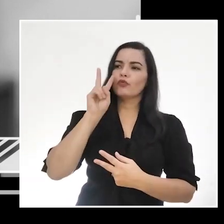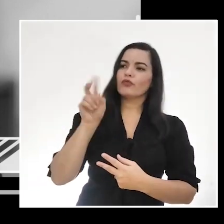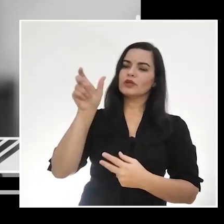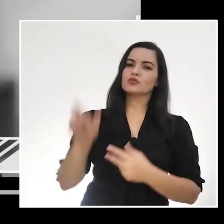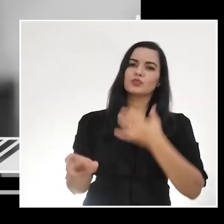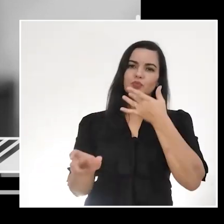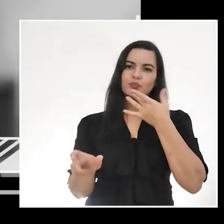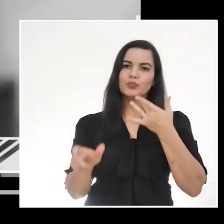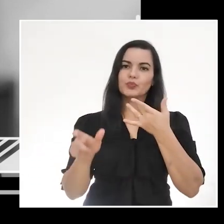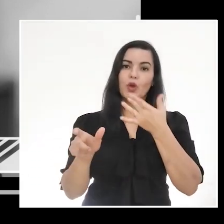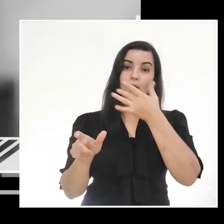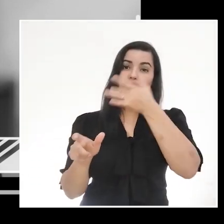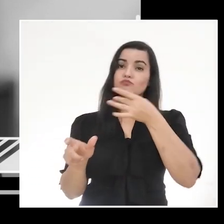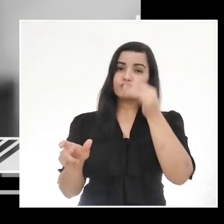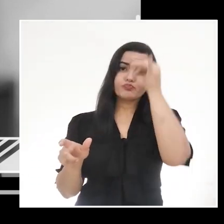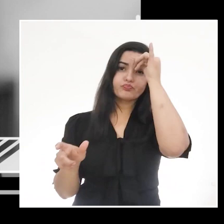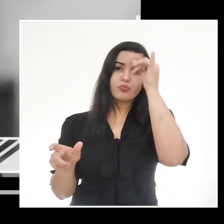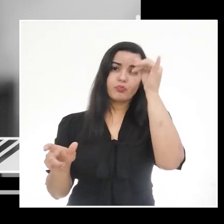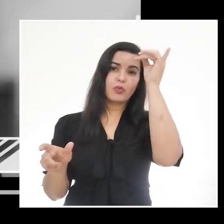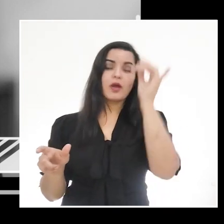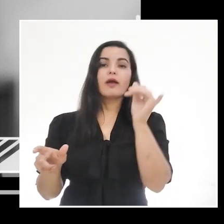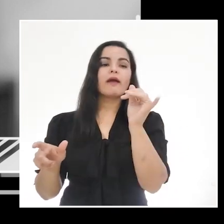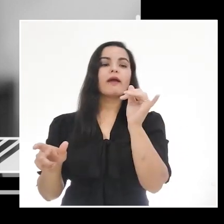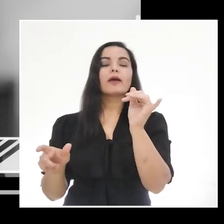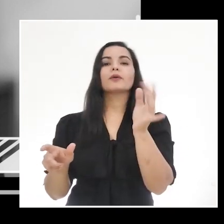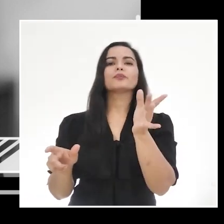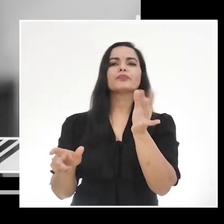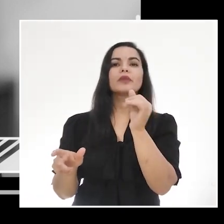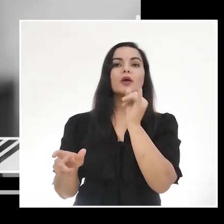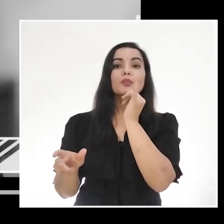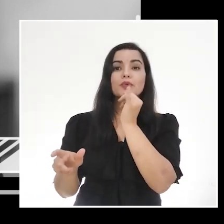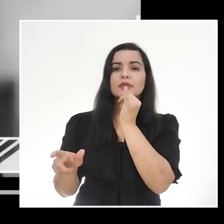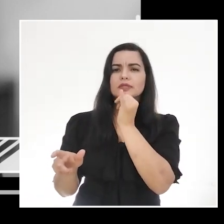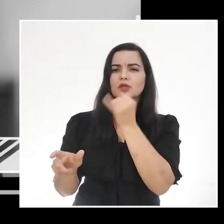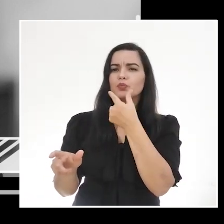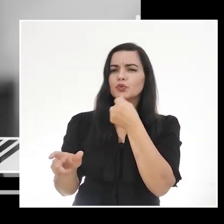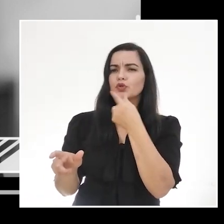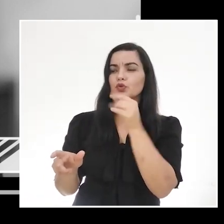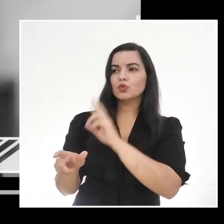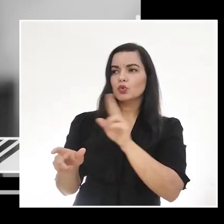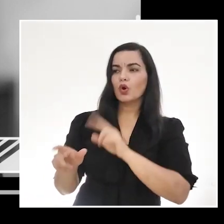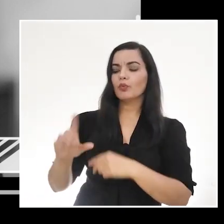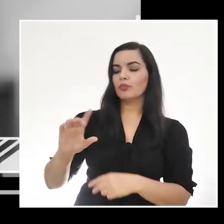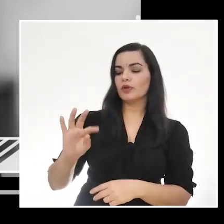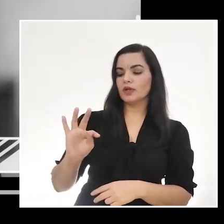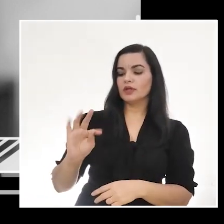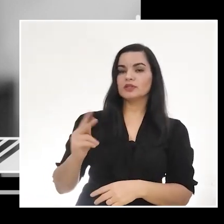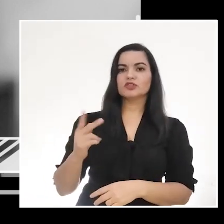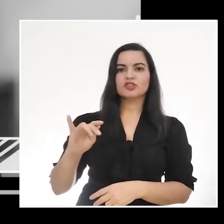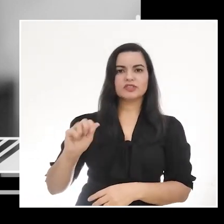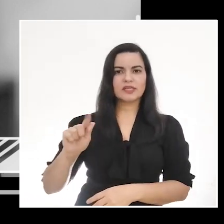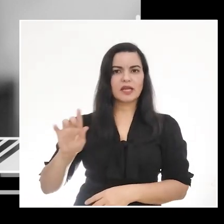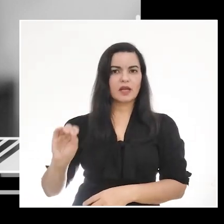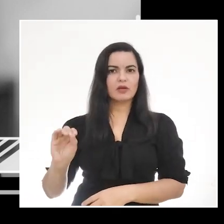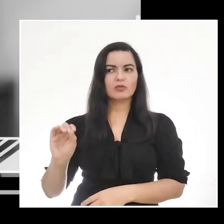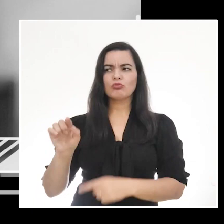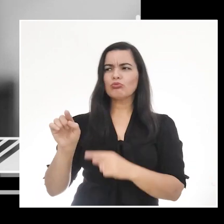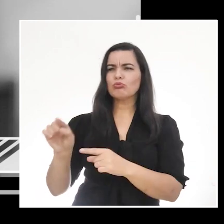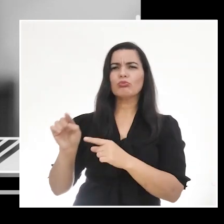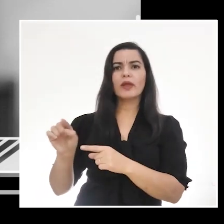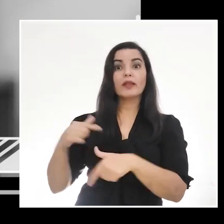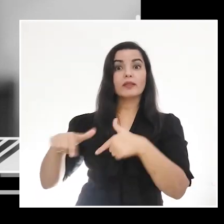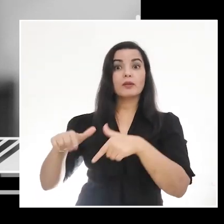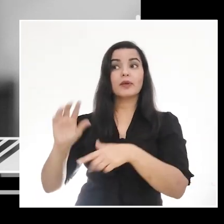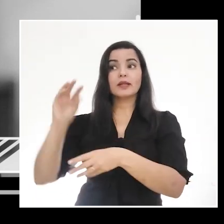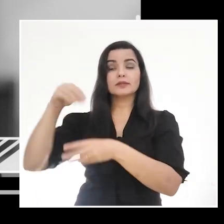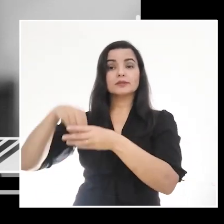histórias fantásticas. Quando eu olho, por exemplo, para o Tiago, ele é uma pessoa que trabalha no